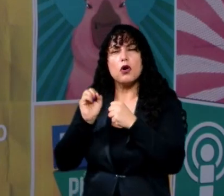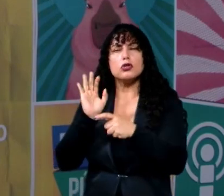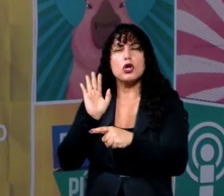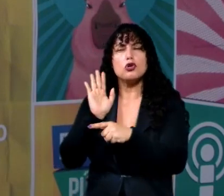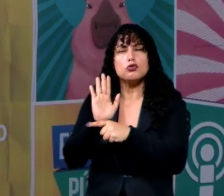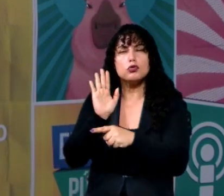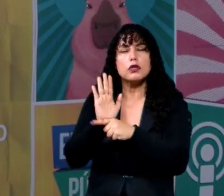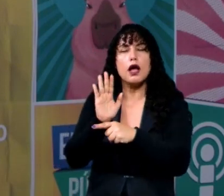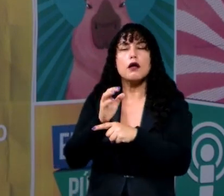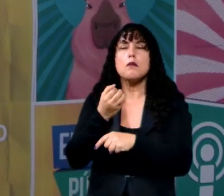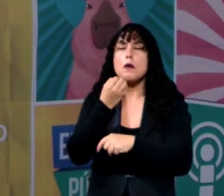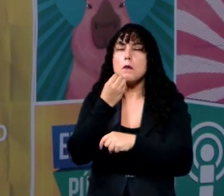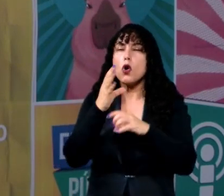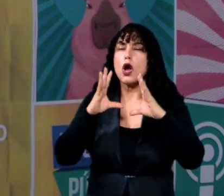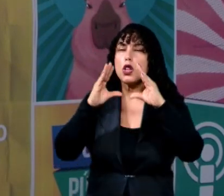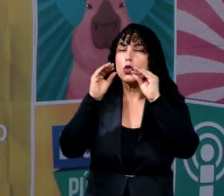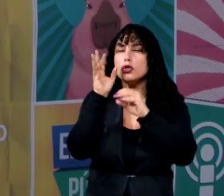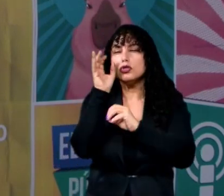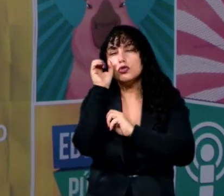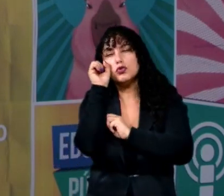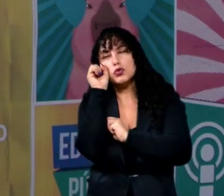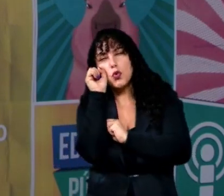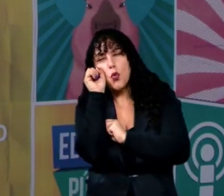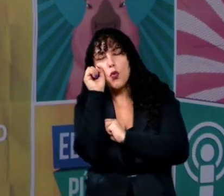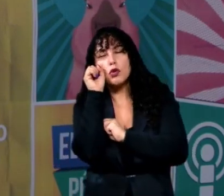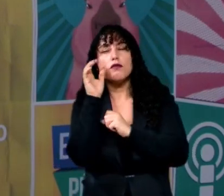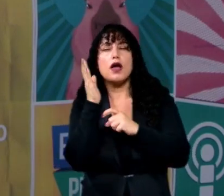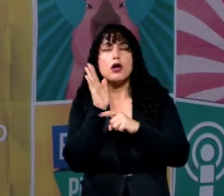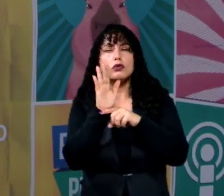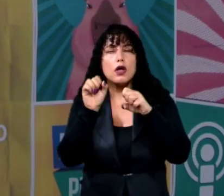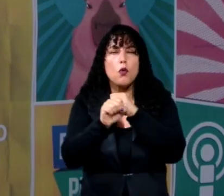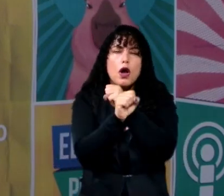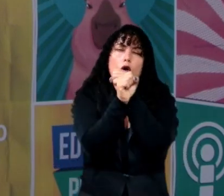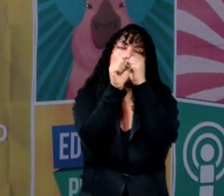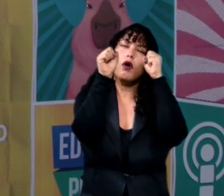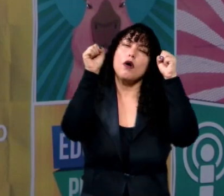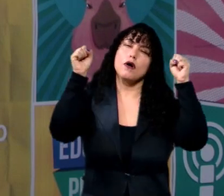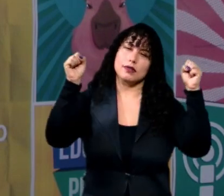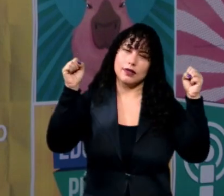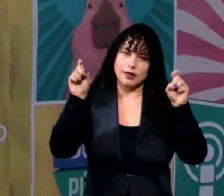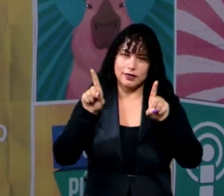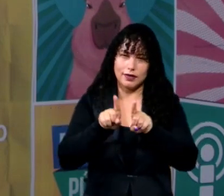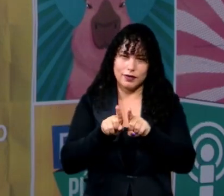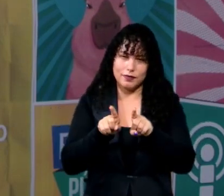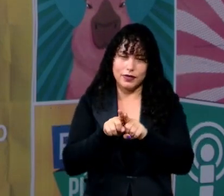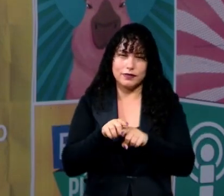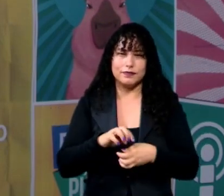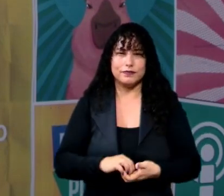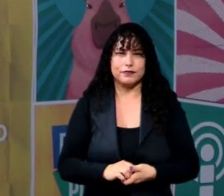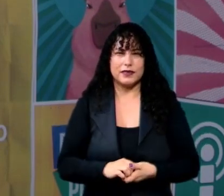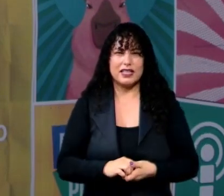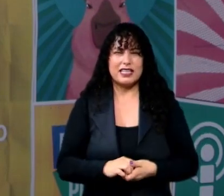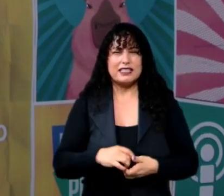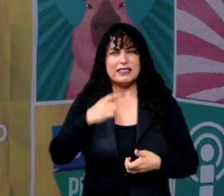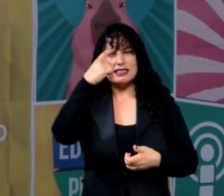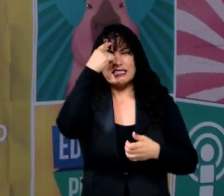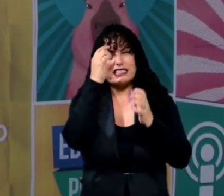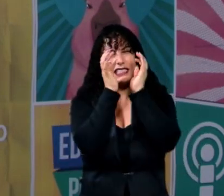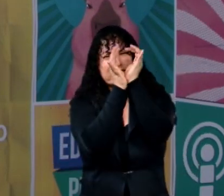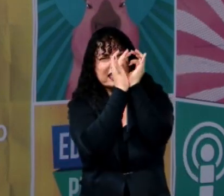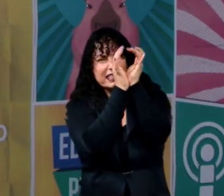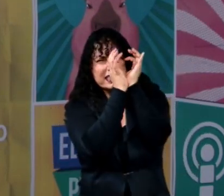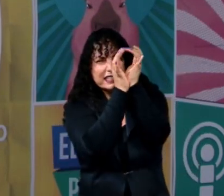noite de sono, porque isso vai ajudar o acordar também. Se você está com a mente a